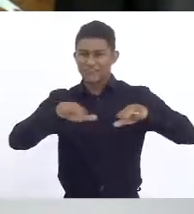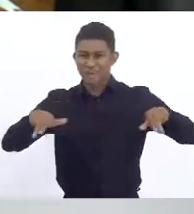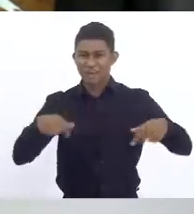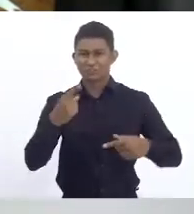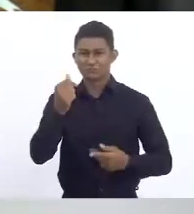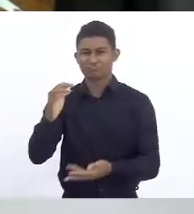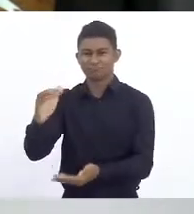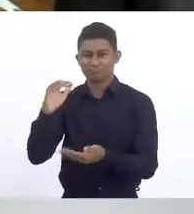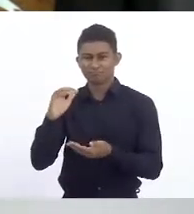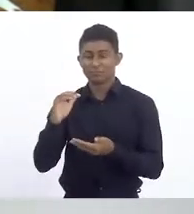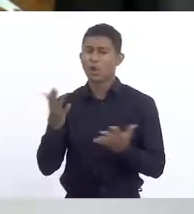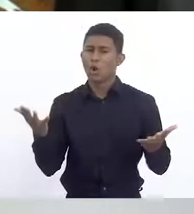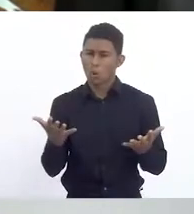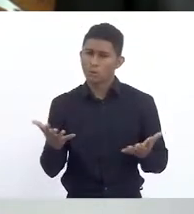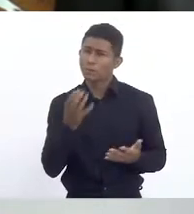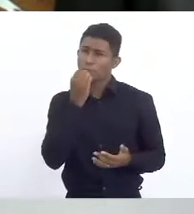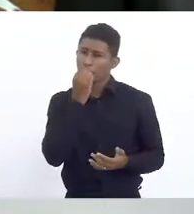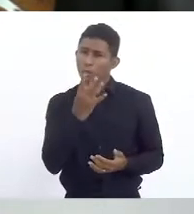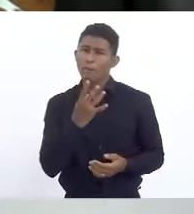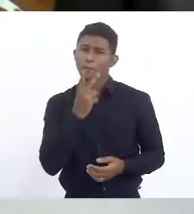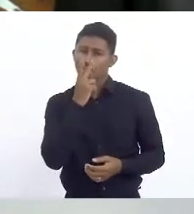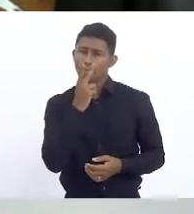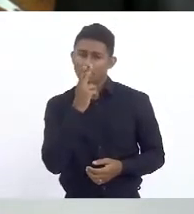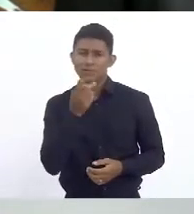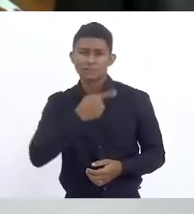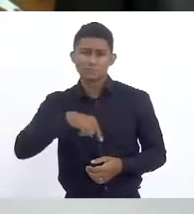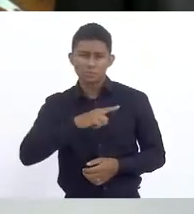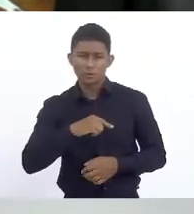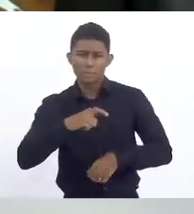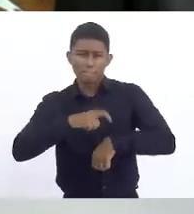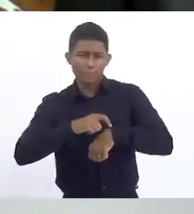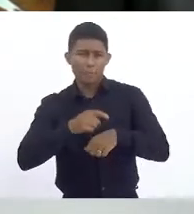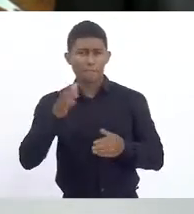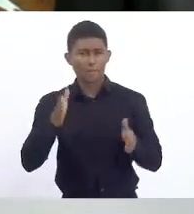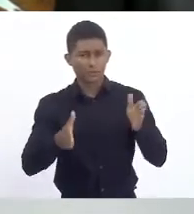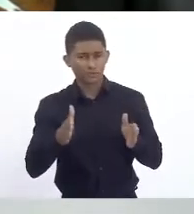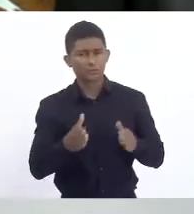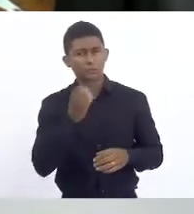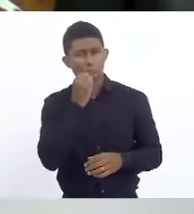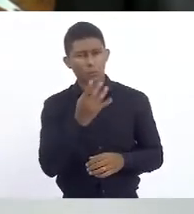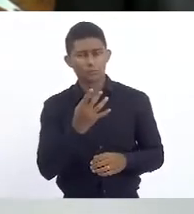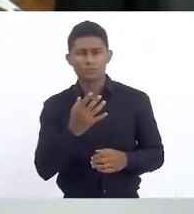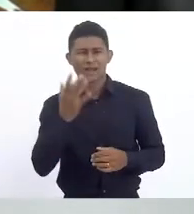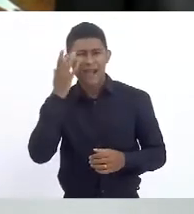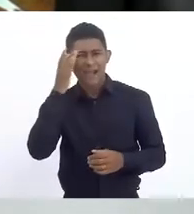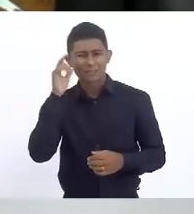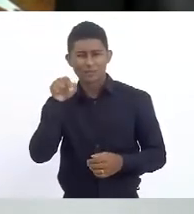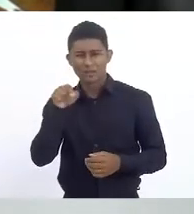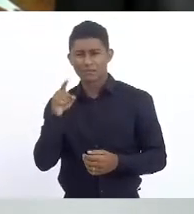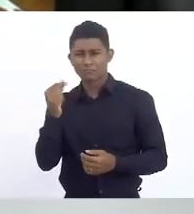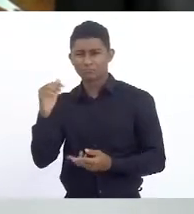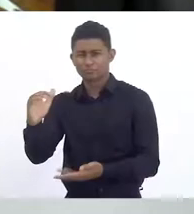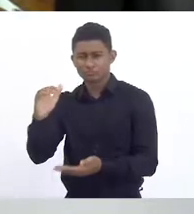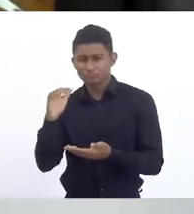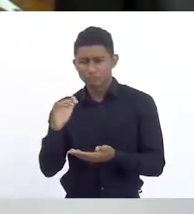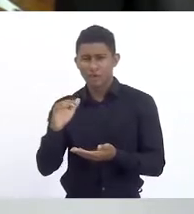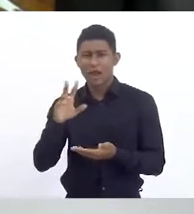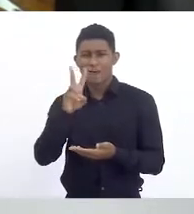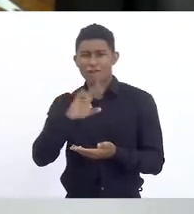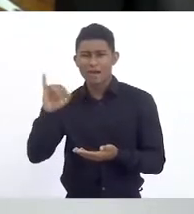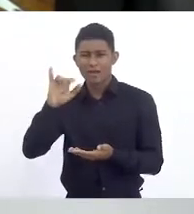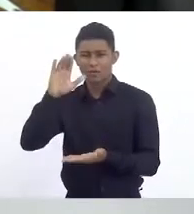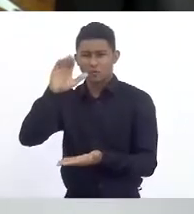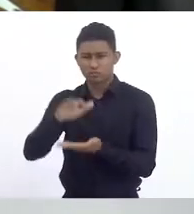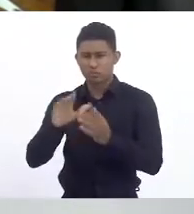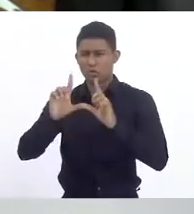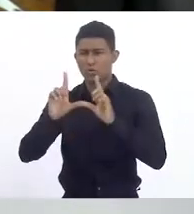acho que a gente tem uma situação interessante, me parece que não há uma tendência de queda das receitas de royalties. Se você tem